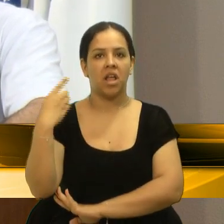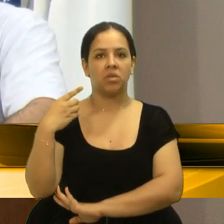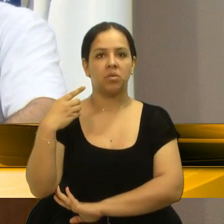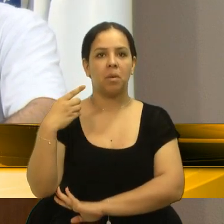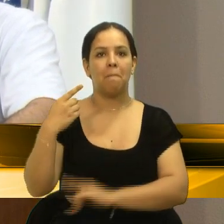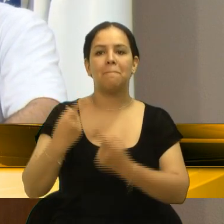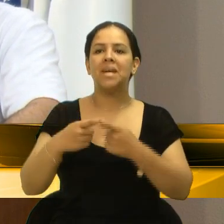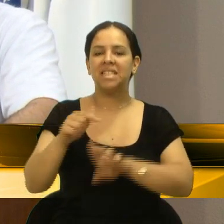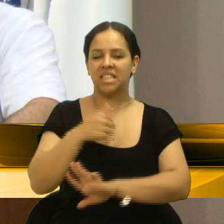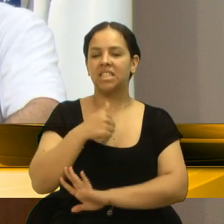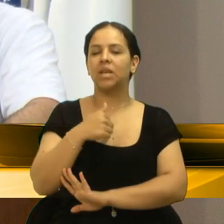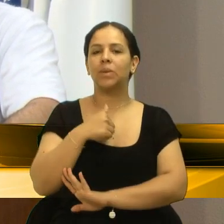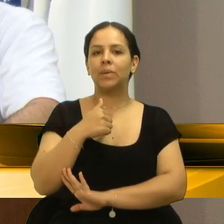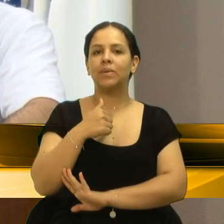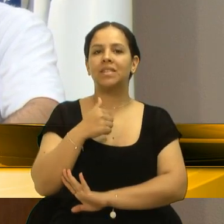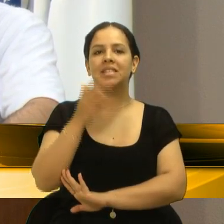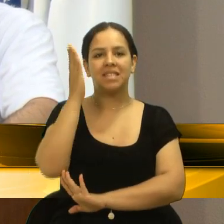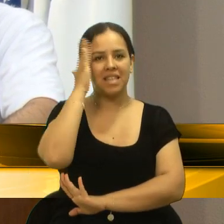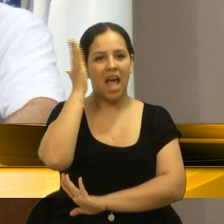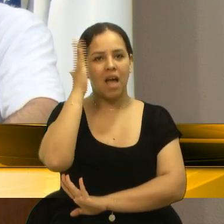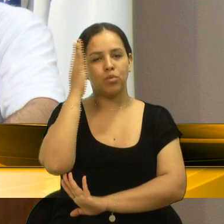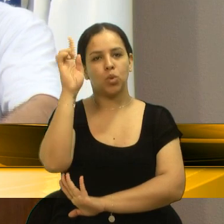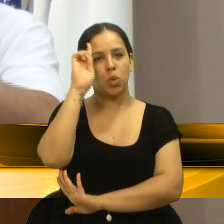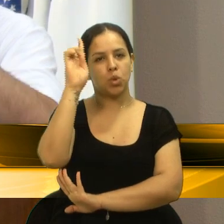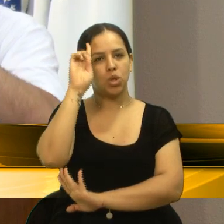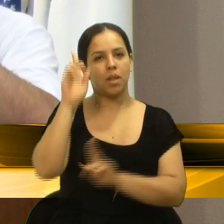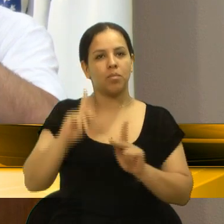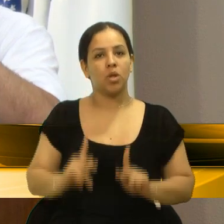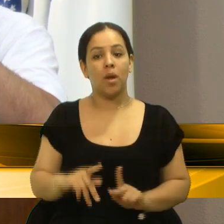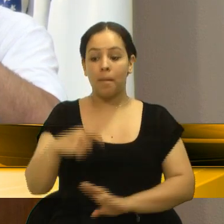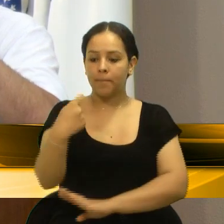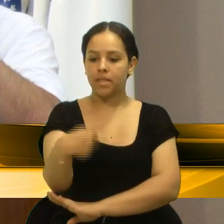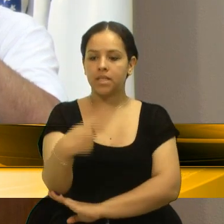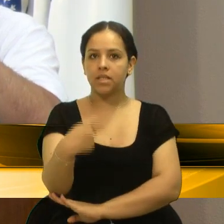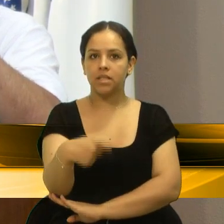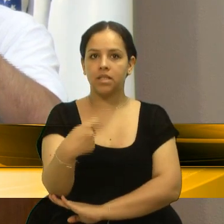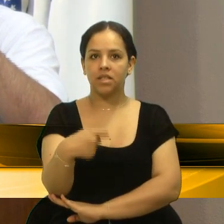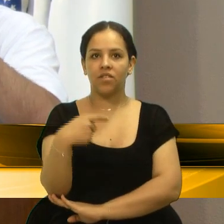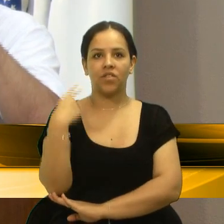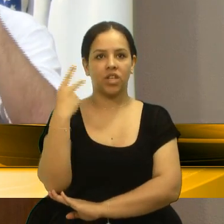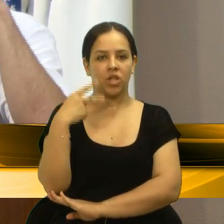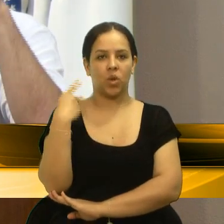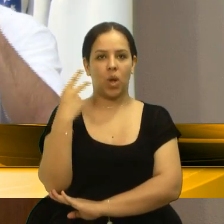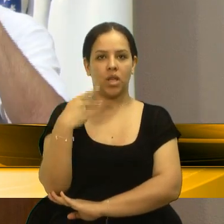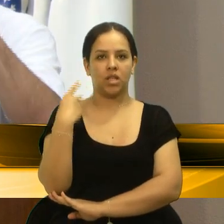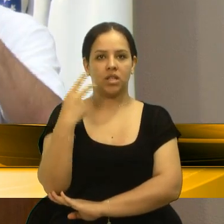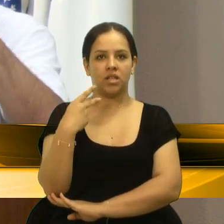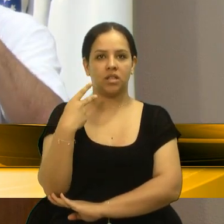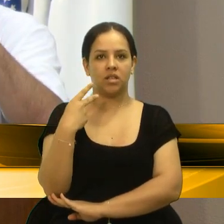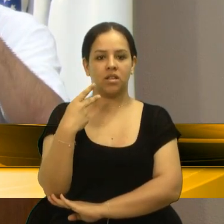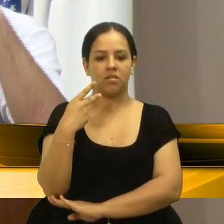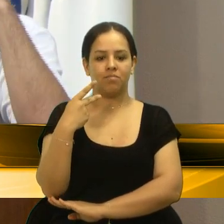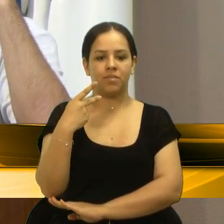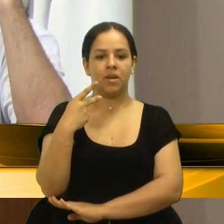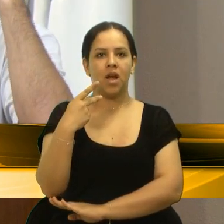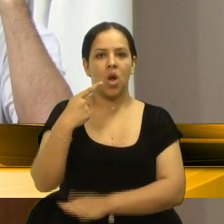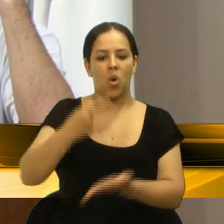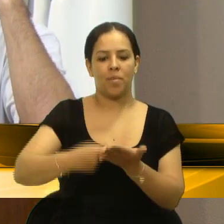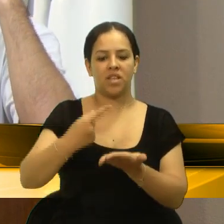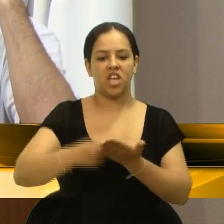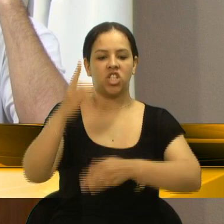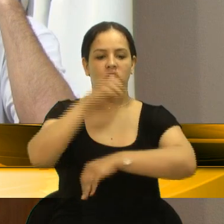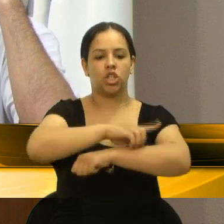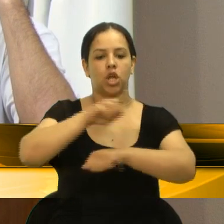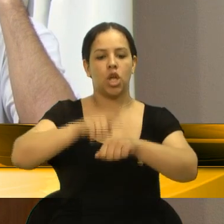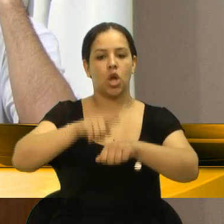eu entendo o dia a dia da população que precisa, vereador Fius, o senhor falou, marcar data e hora. Eu tenho na minha memória